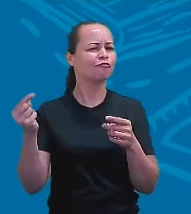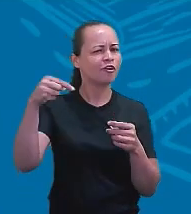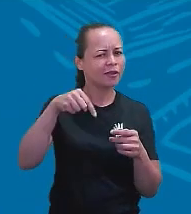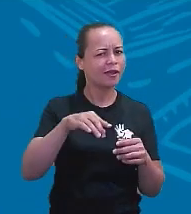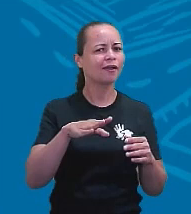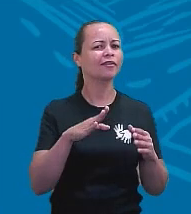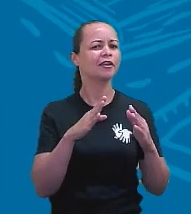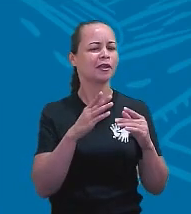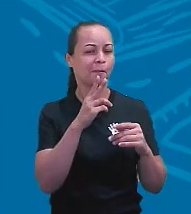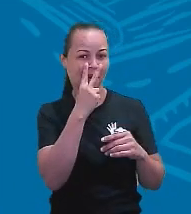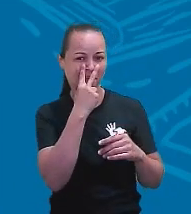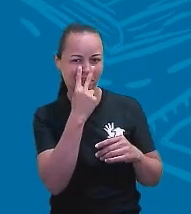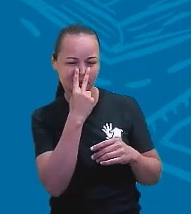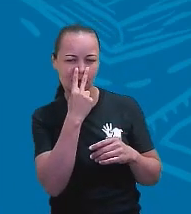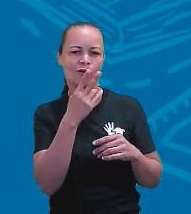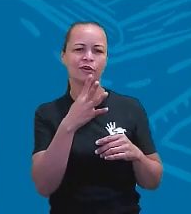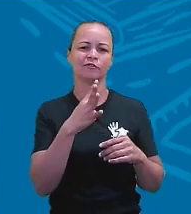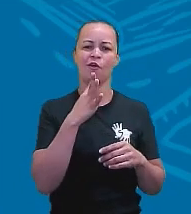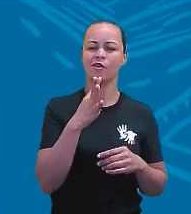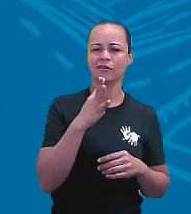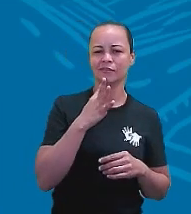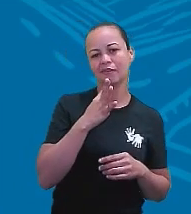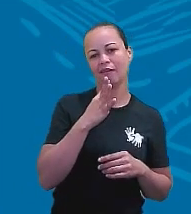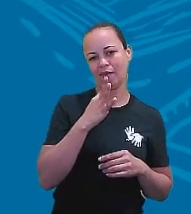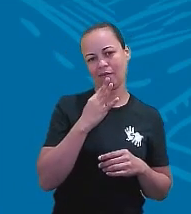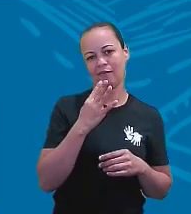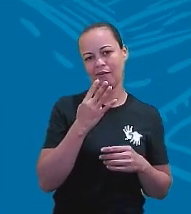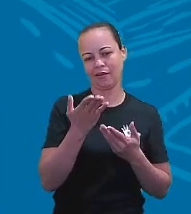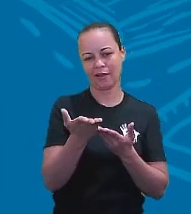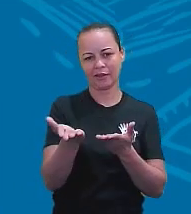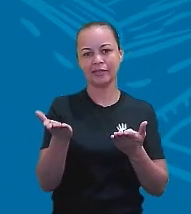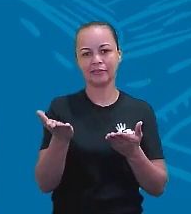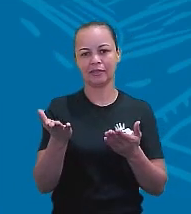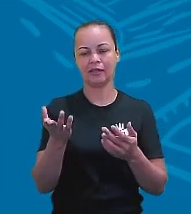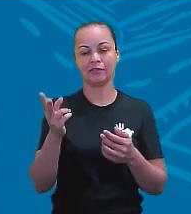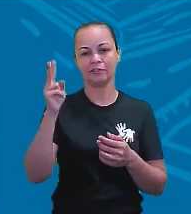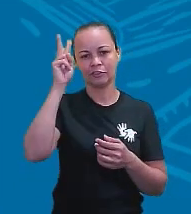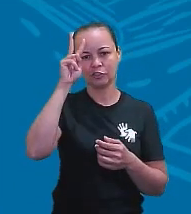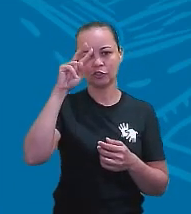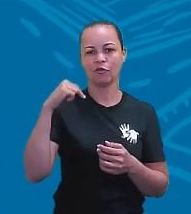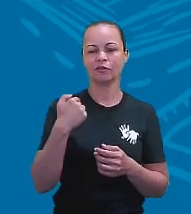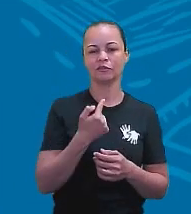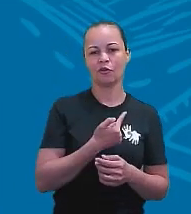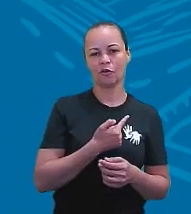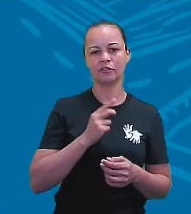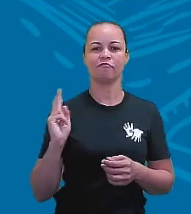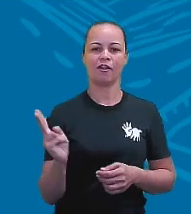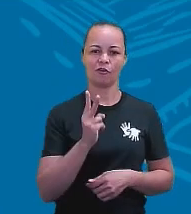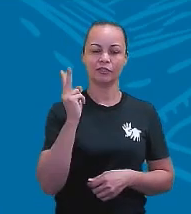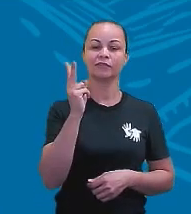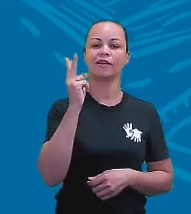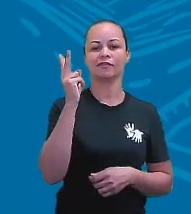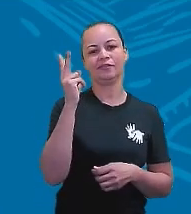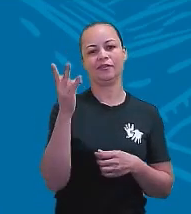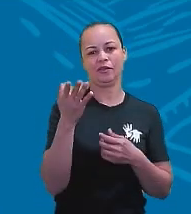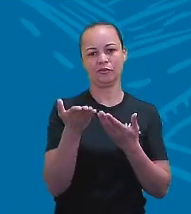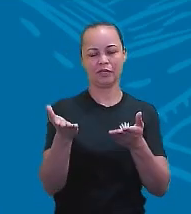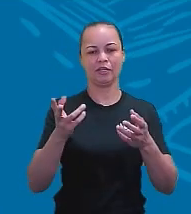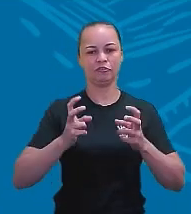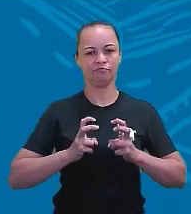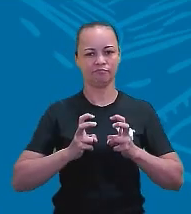para Vitória conhecer um pouquinho dessa nossa história, dessa valorização aí das